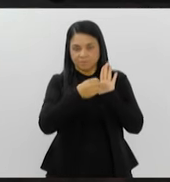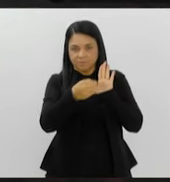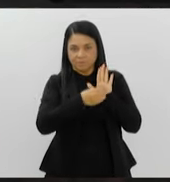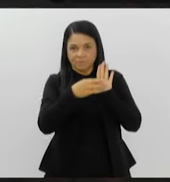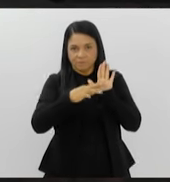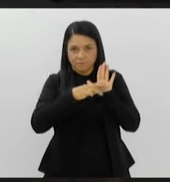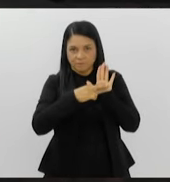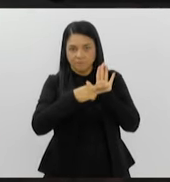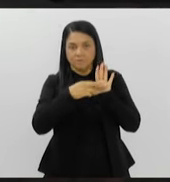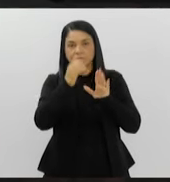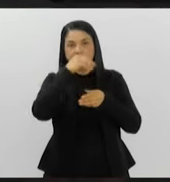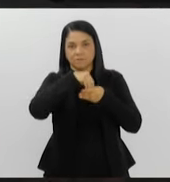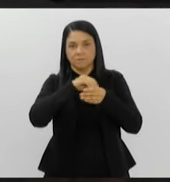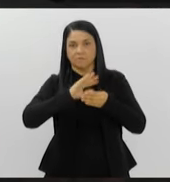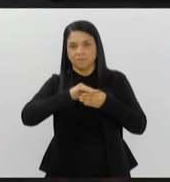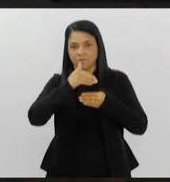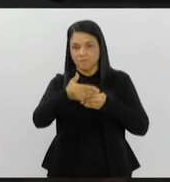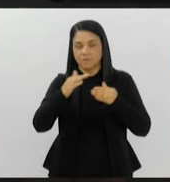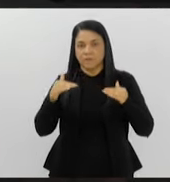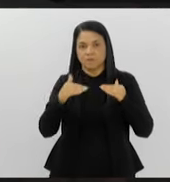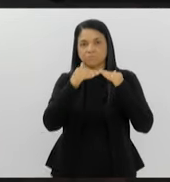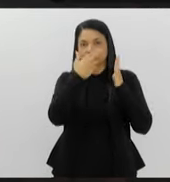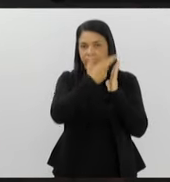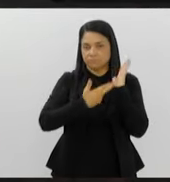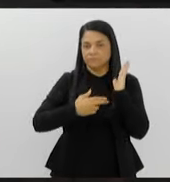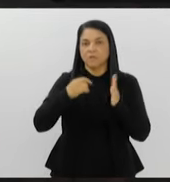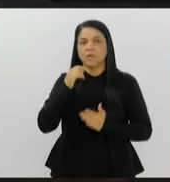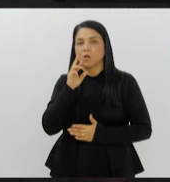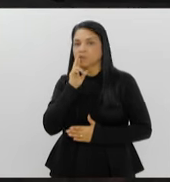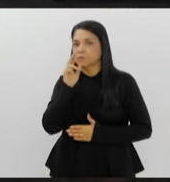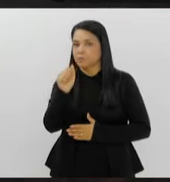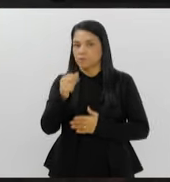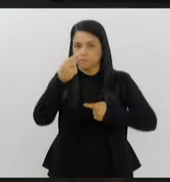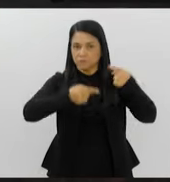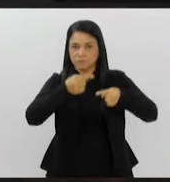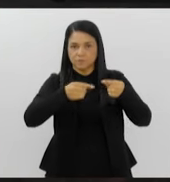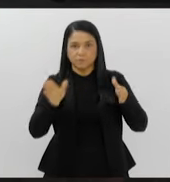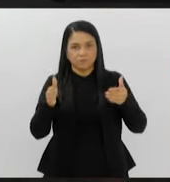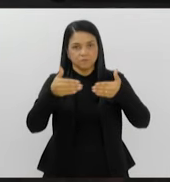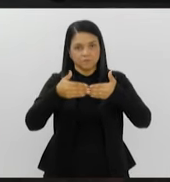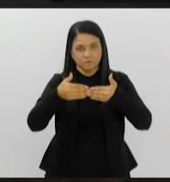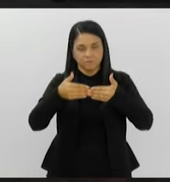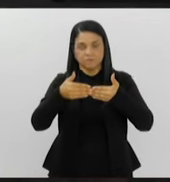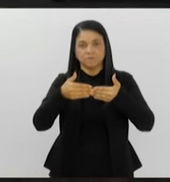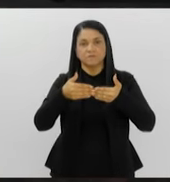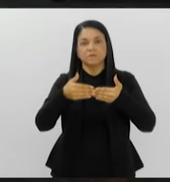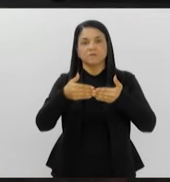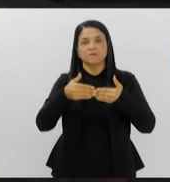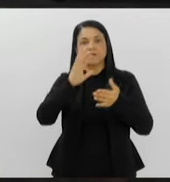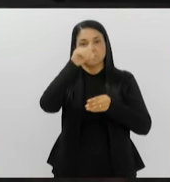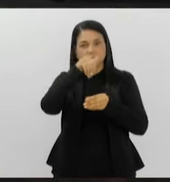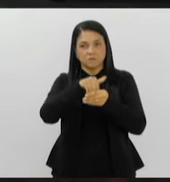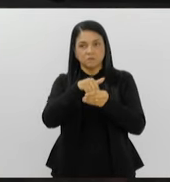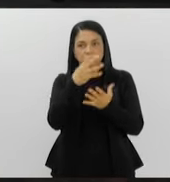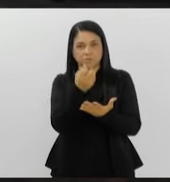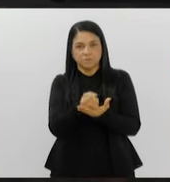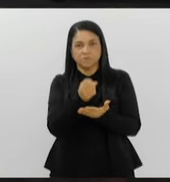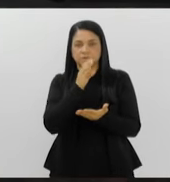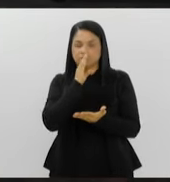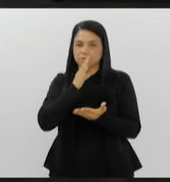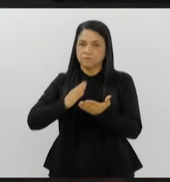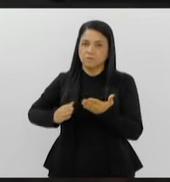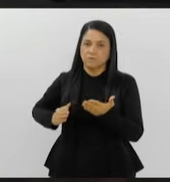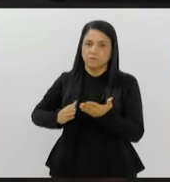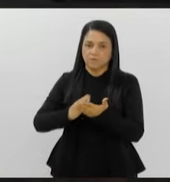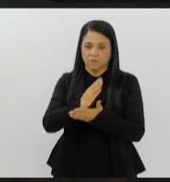favorável, relatoria do deputado Rodrigo Amorim. Em discussão, não havendo quem queira discutir, encerrada a discussão. Em votação, os senhores que aprovam